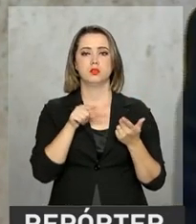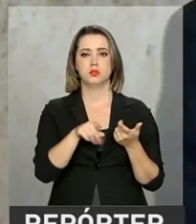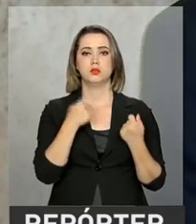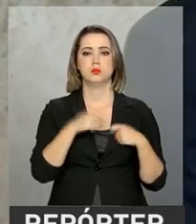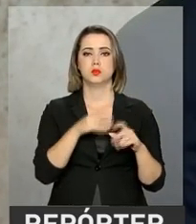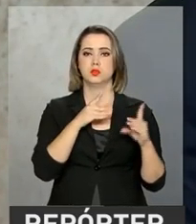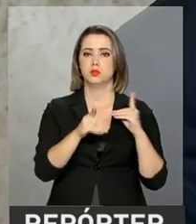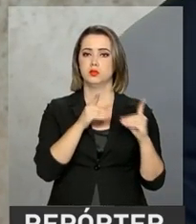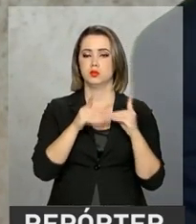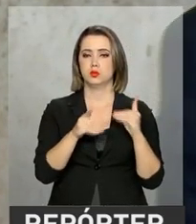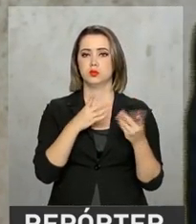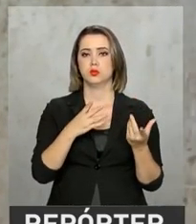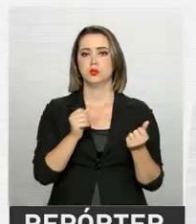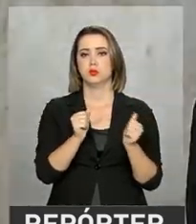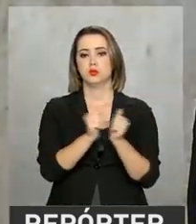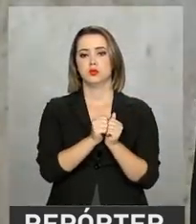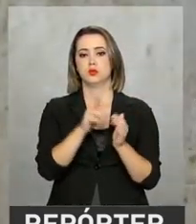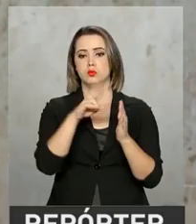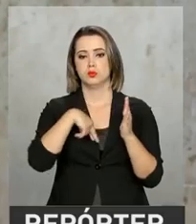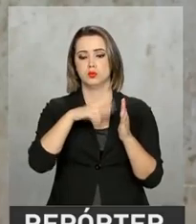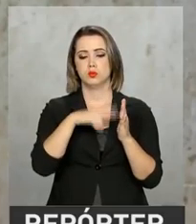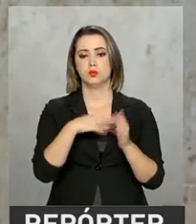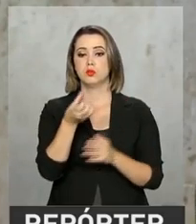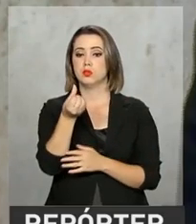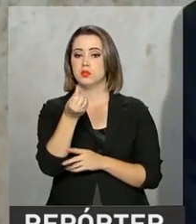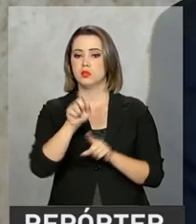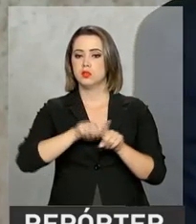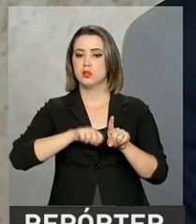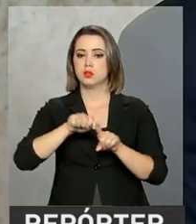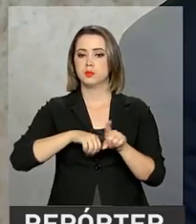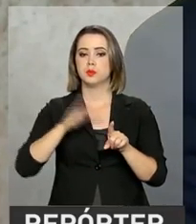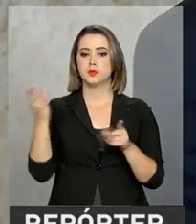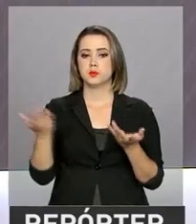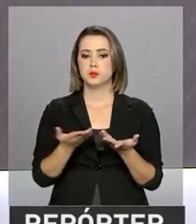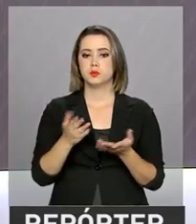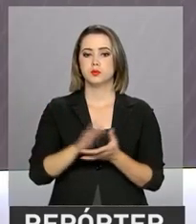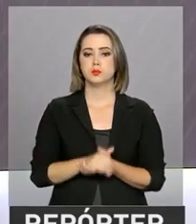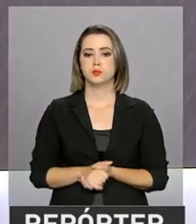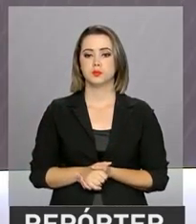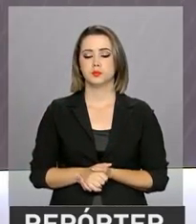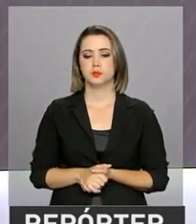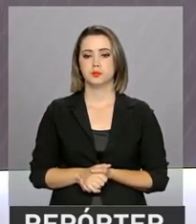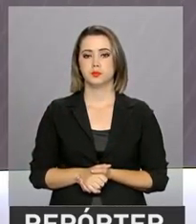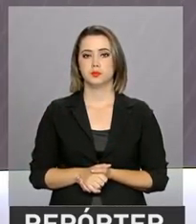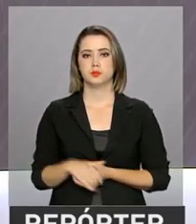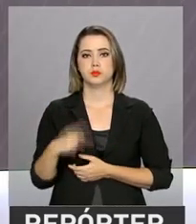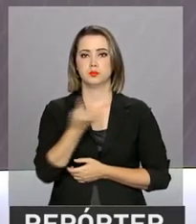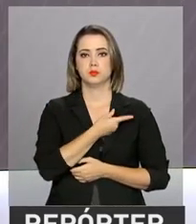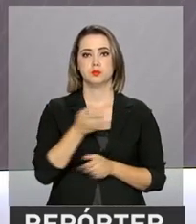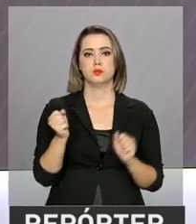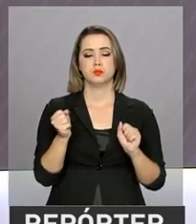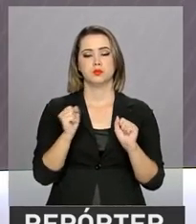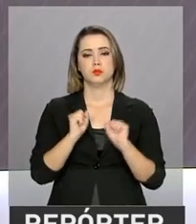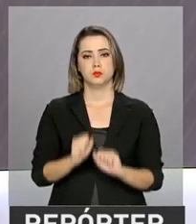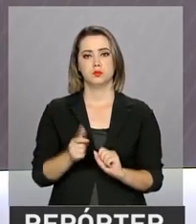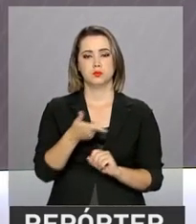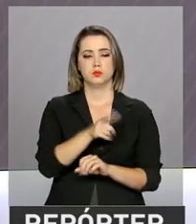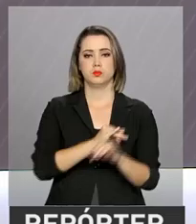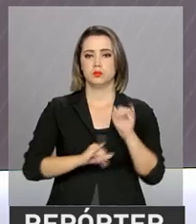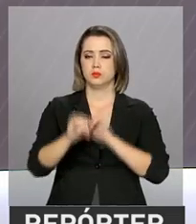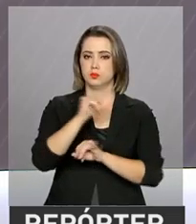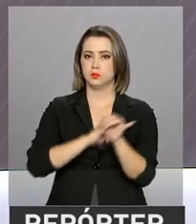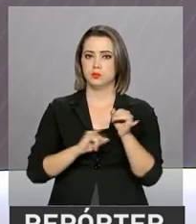haver esse diálogo juntamente com o relator. Prazo de 6 meses é o prazo que está vigorando agora. Nós ficamos por aqui, podemos voltar a qualquer